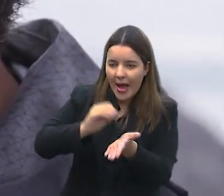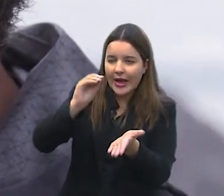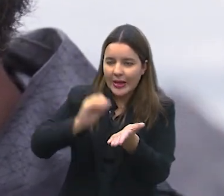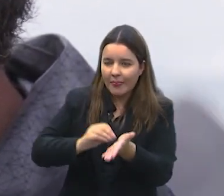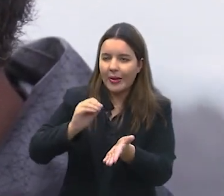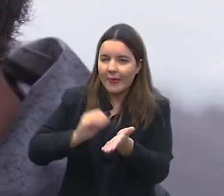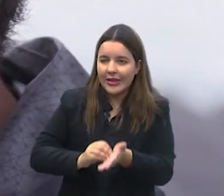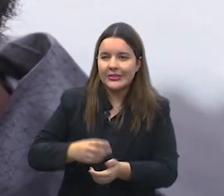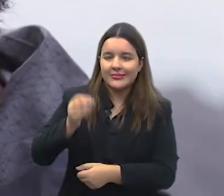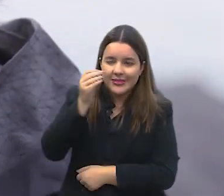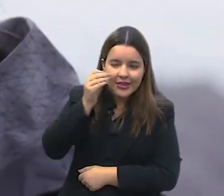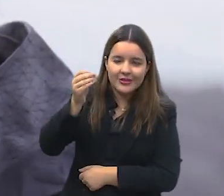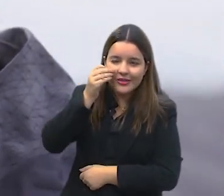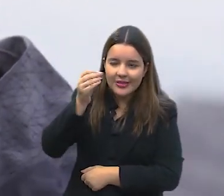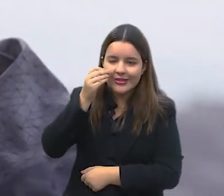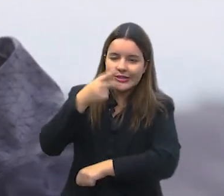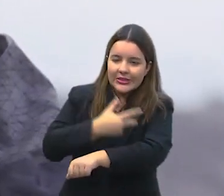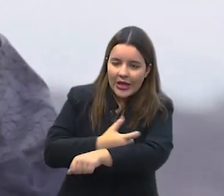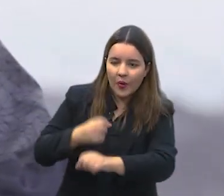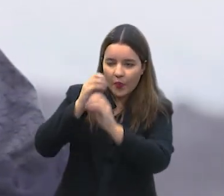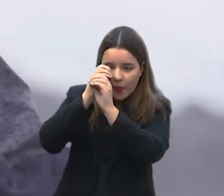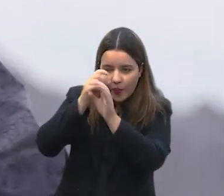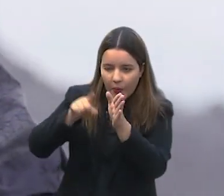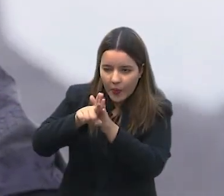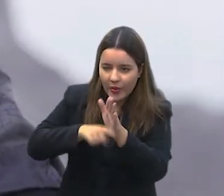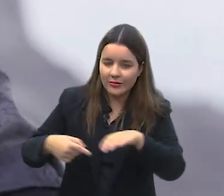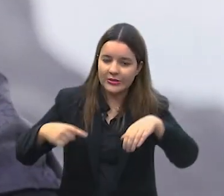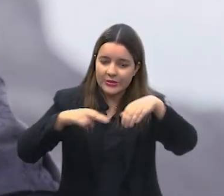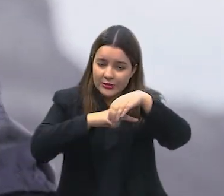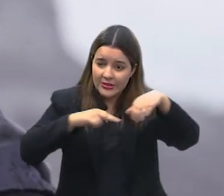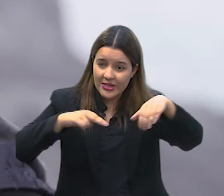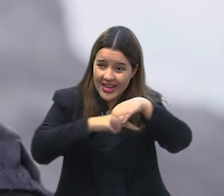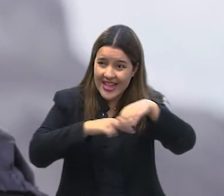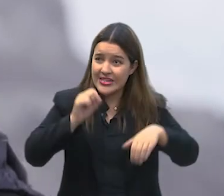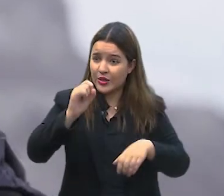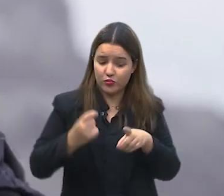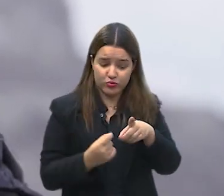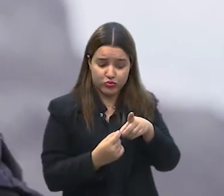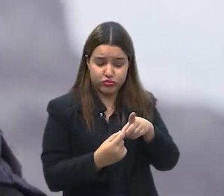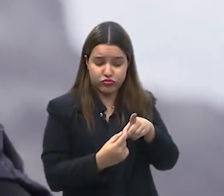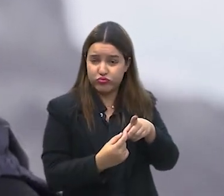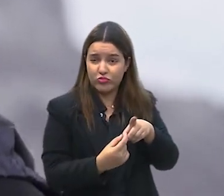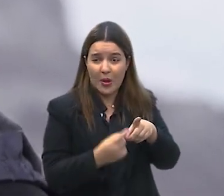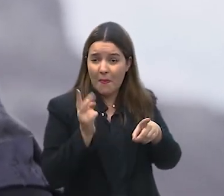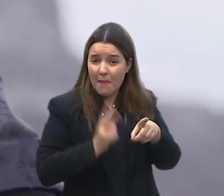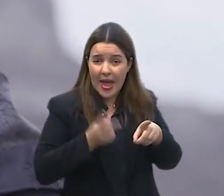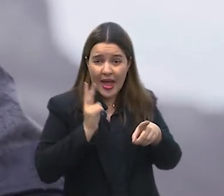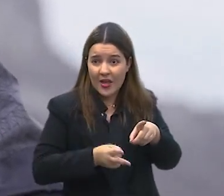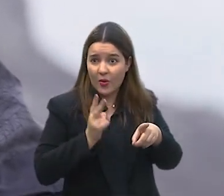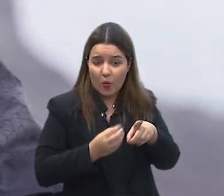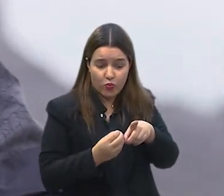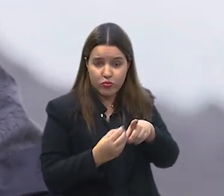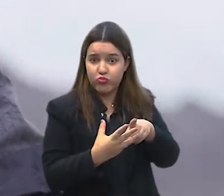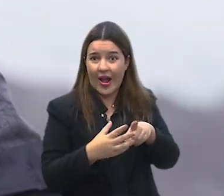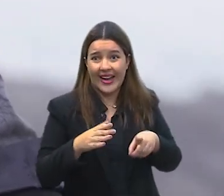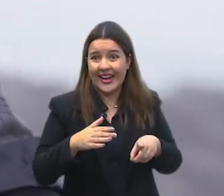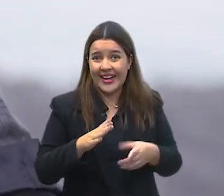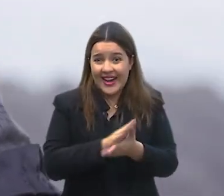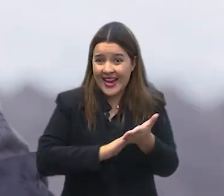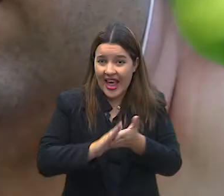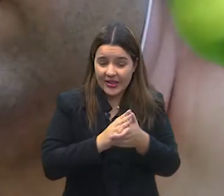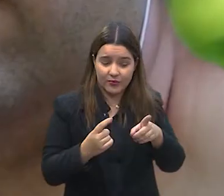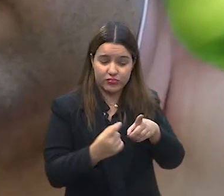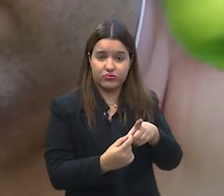exames, testa, laboratório, ressonância magnética e, eventualmente, se este tumor neste indivíduo ele